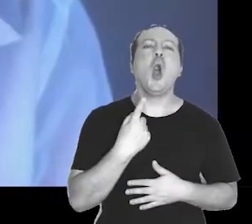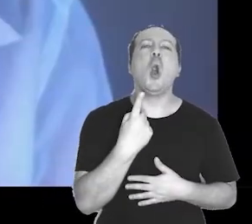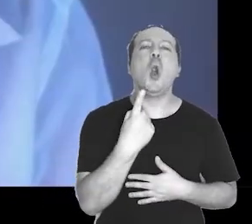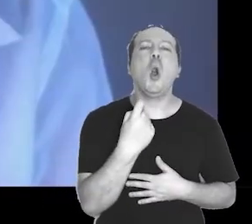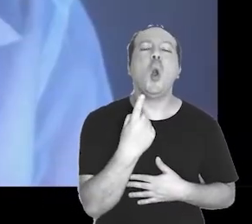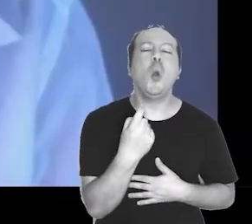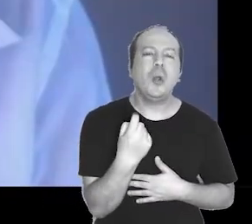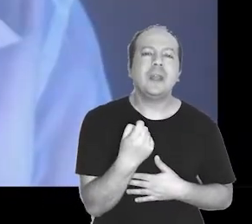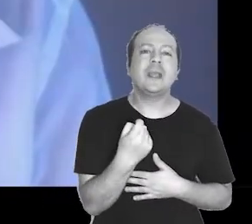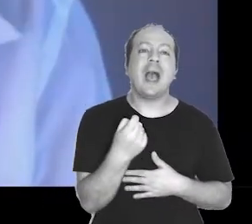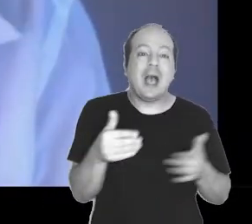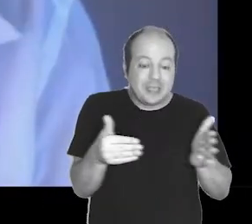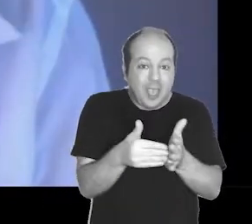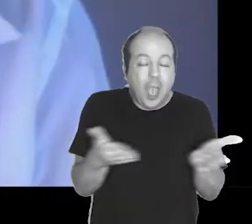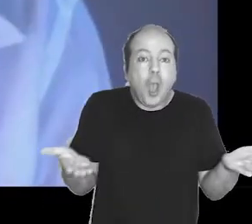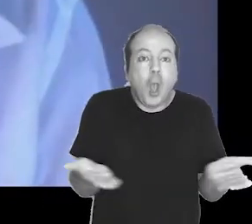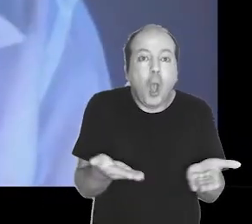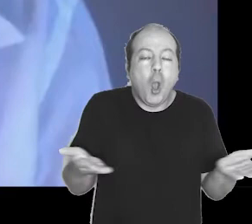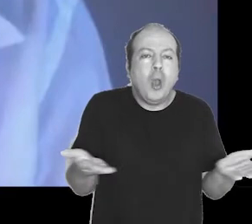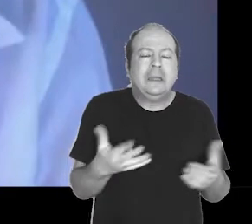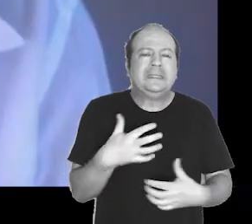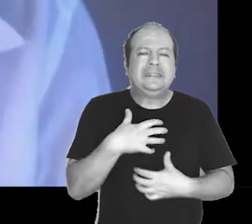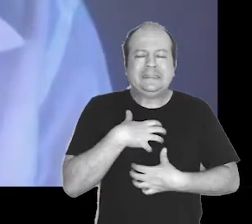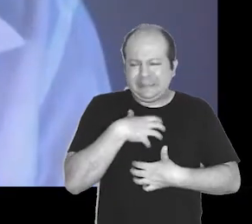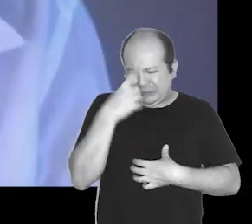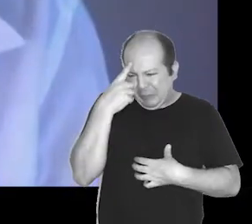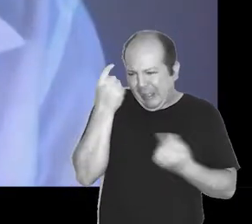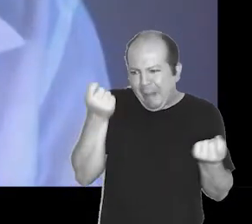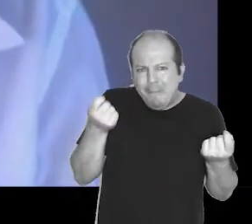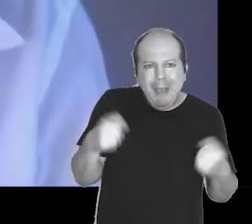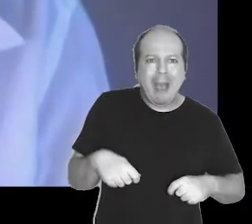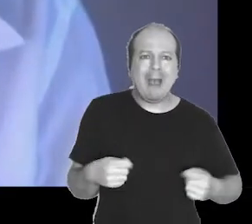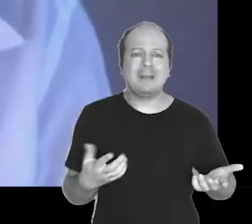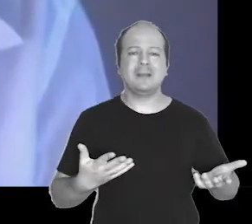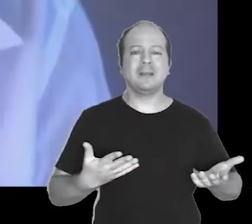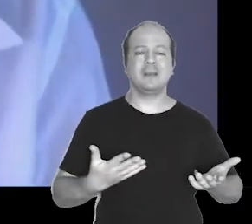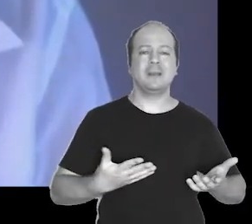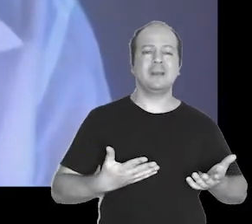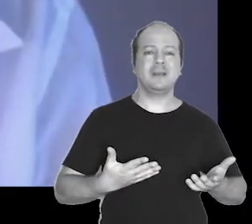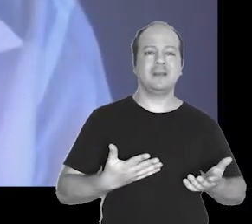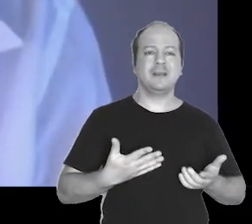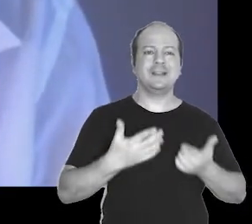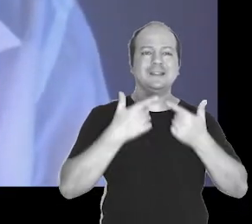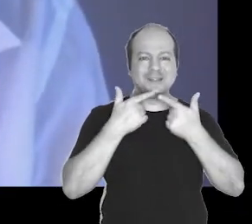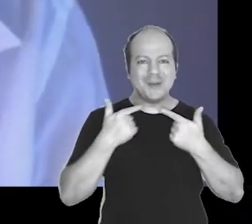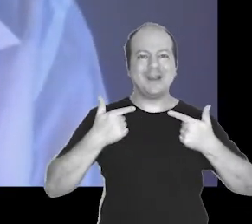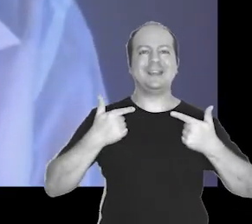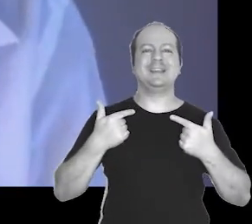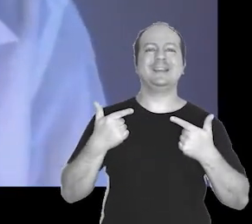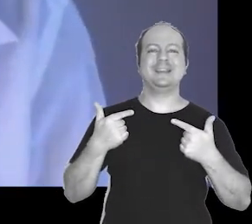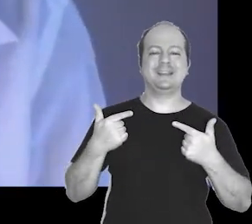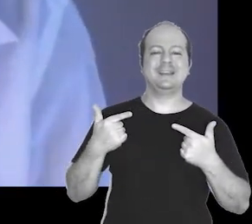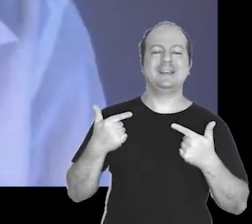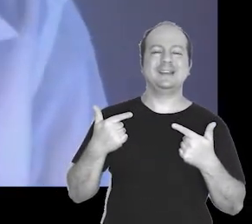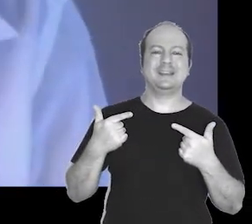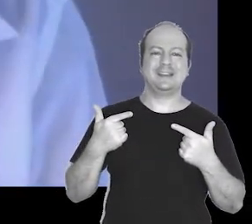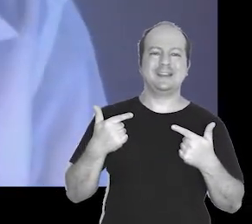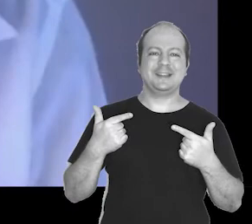qual ainda hoje me sinto capaz de sorrir.